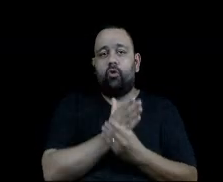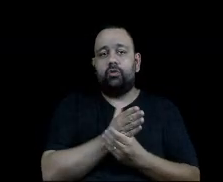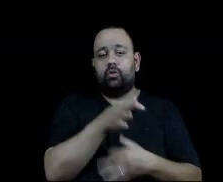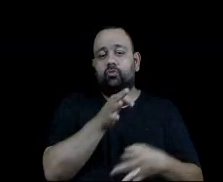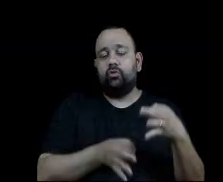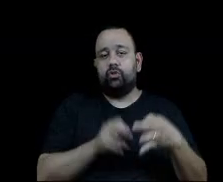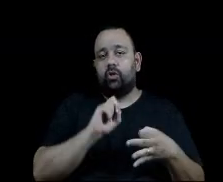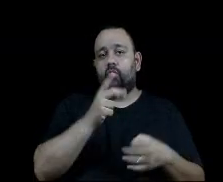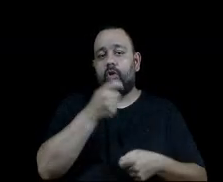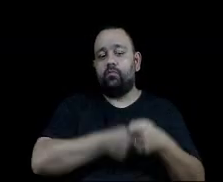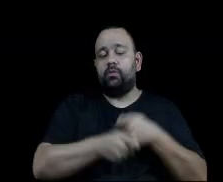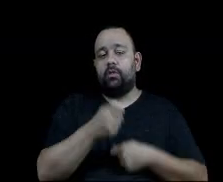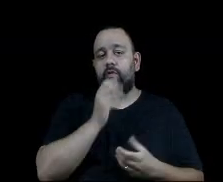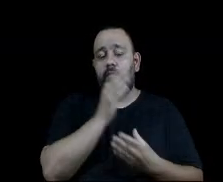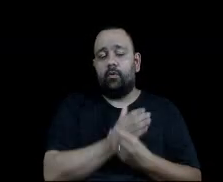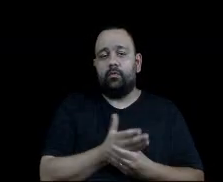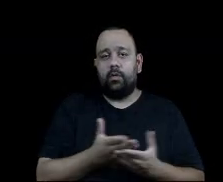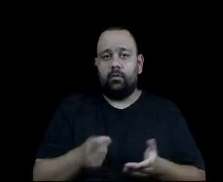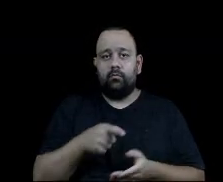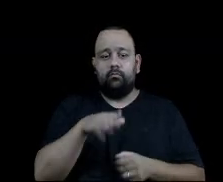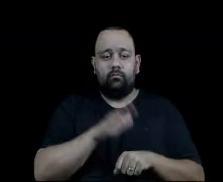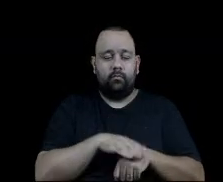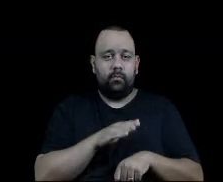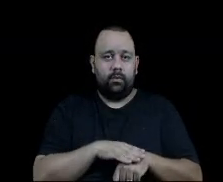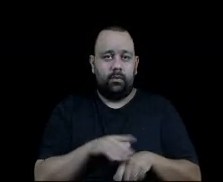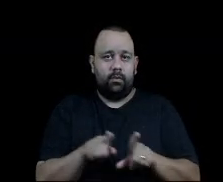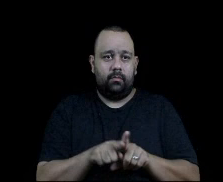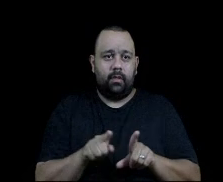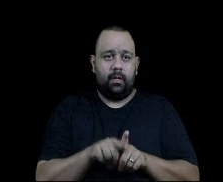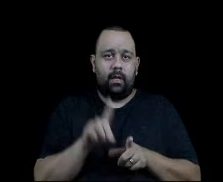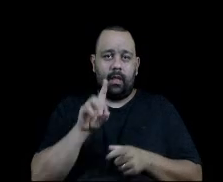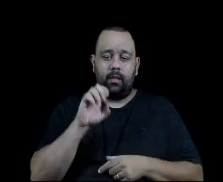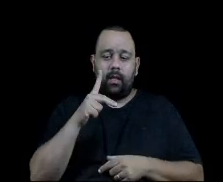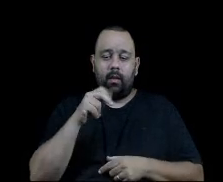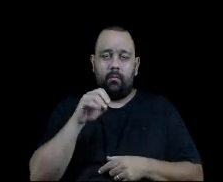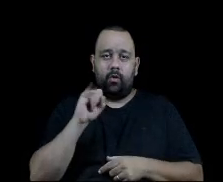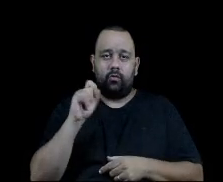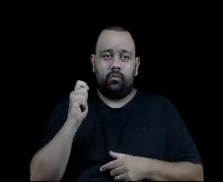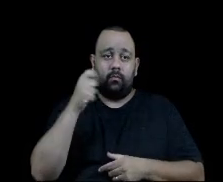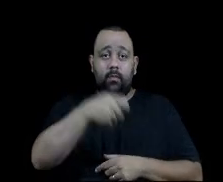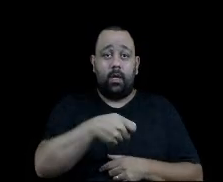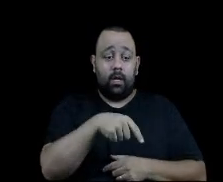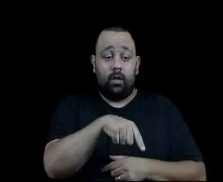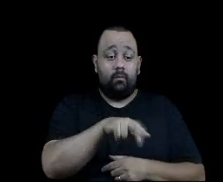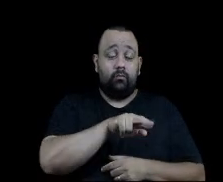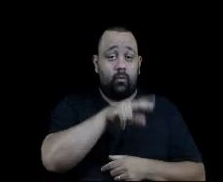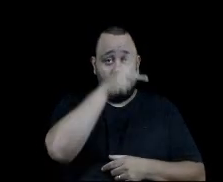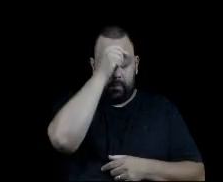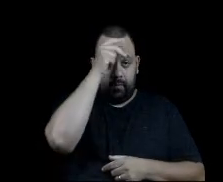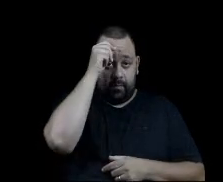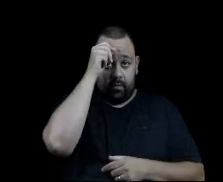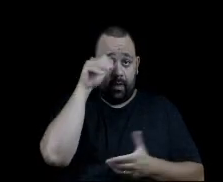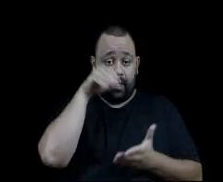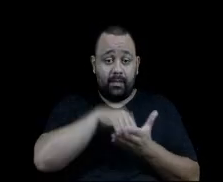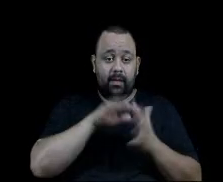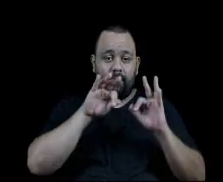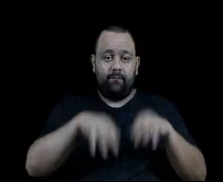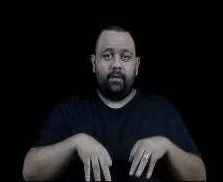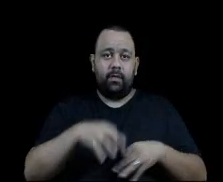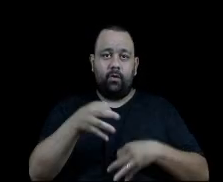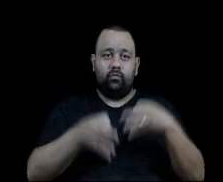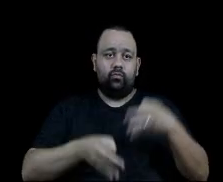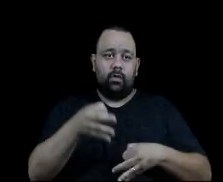algum processo judicial ou administrativo, ela faz o depósito ali para a prefeitura, esse dinheiro não é da